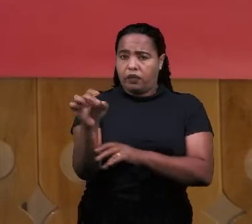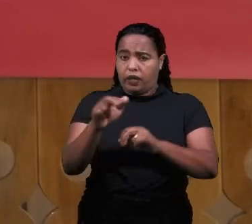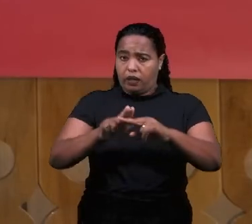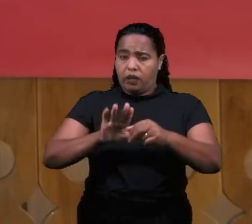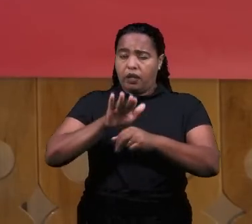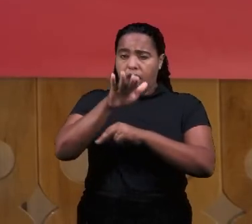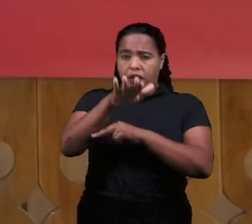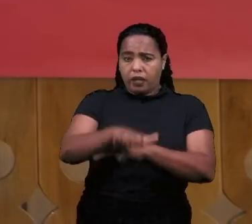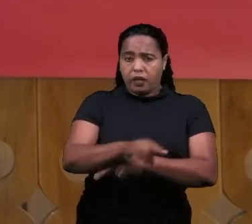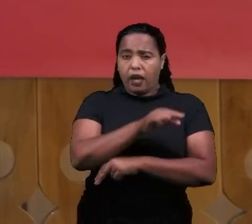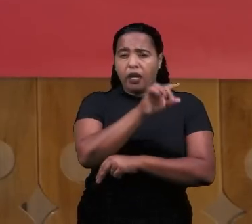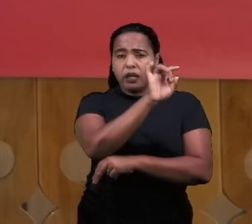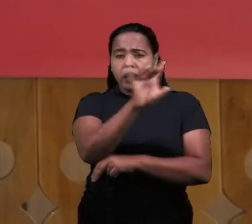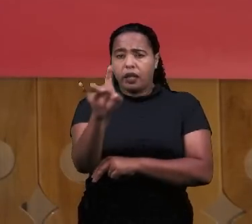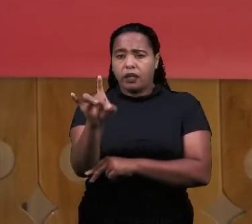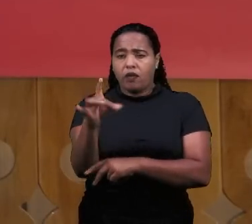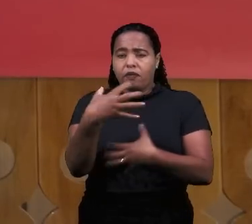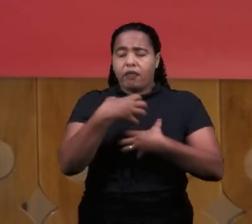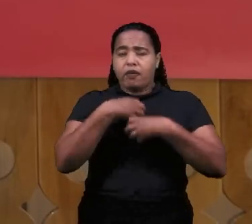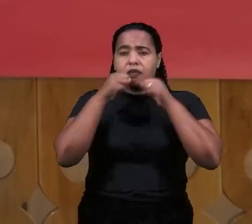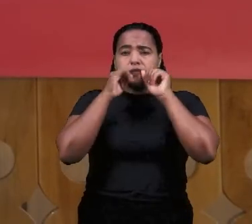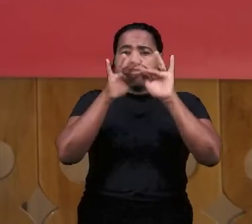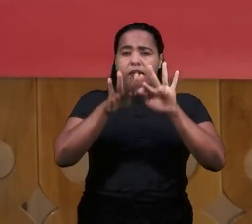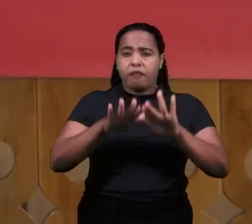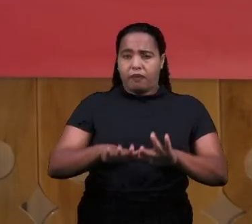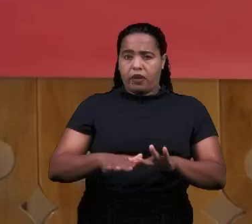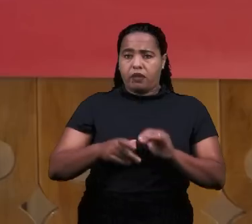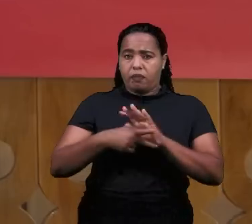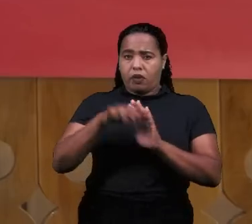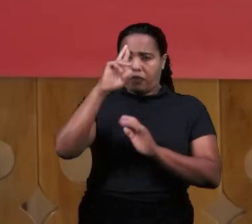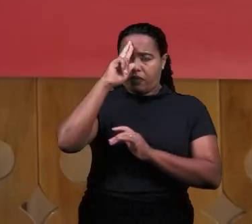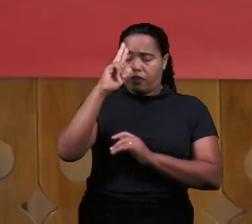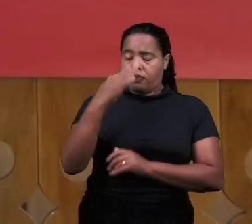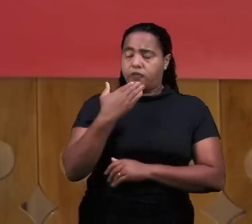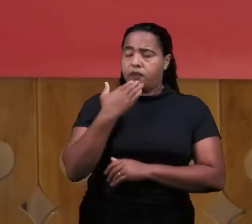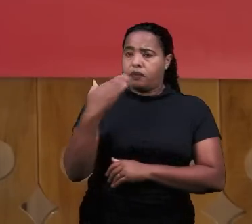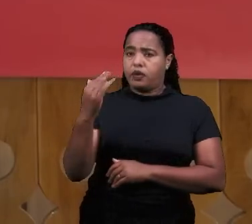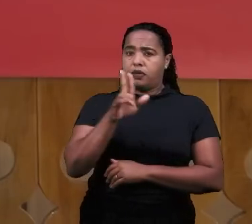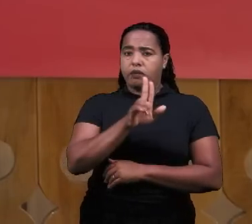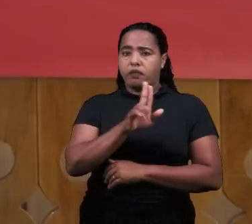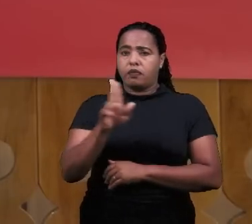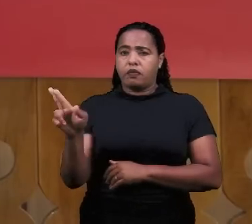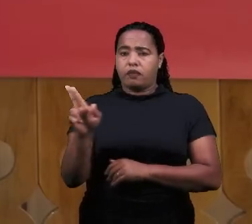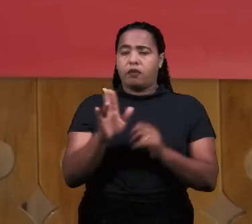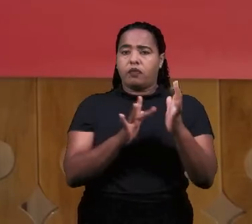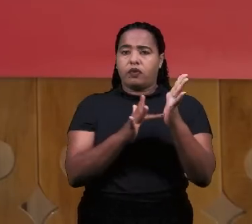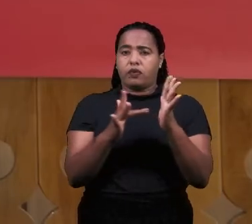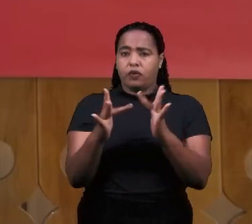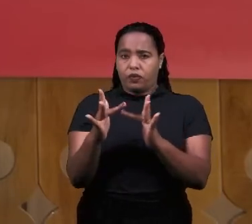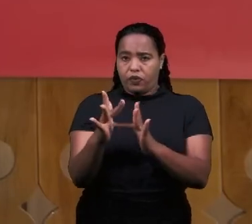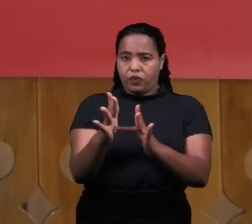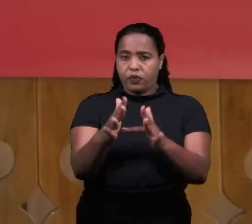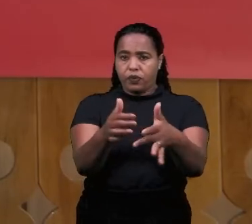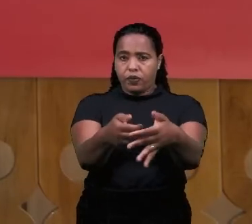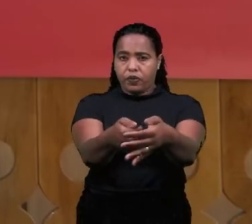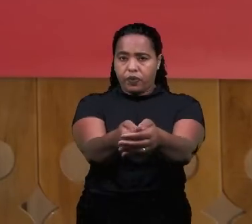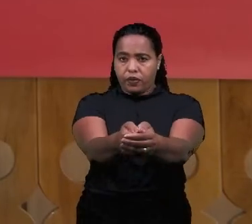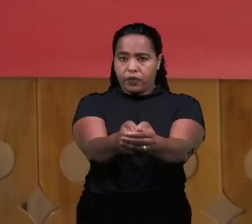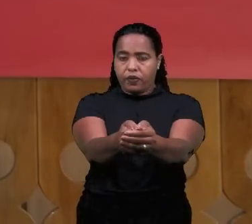tarde. Oramos e te pedimos, em nome do Senhor Jesus Cristo.